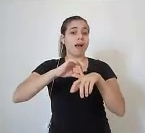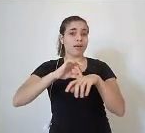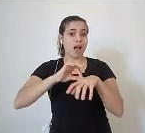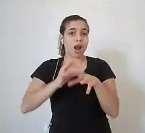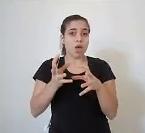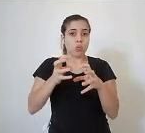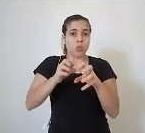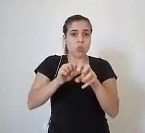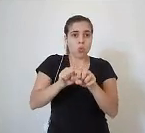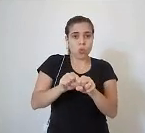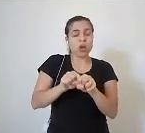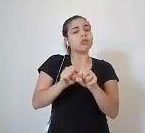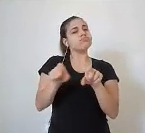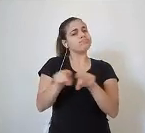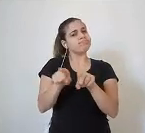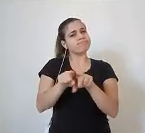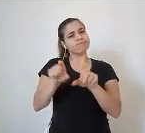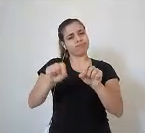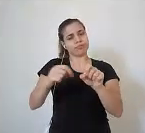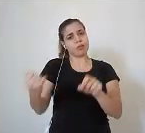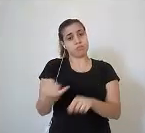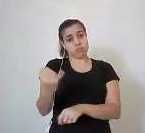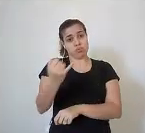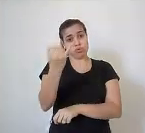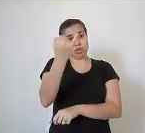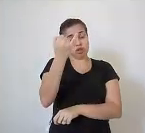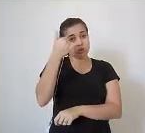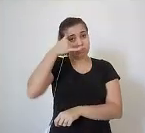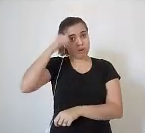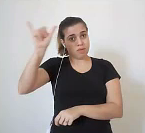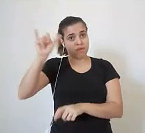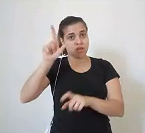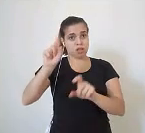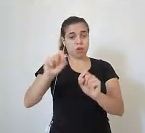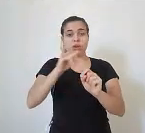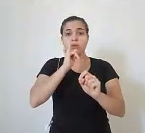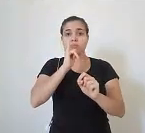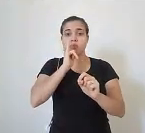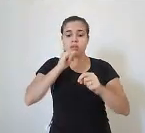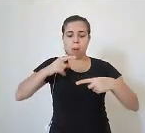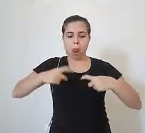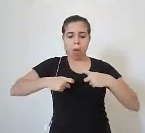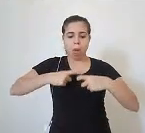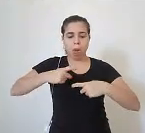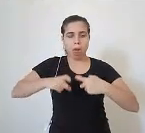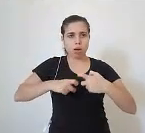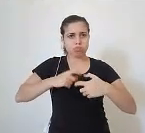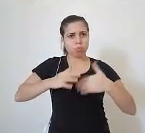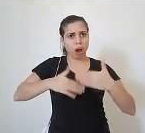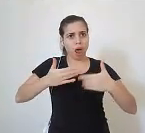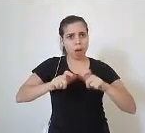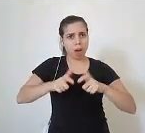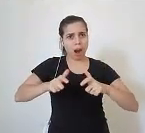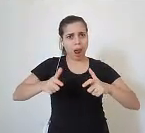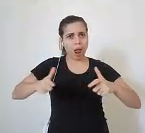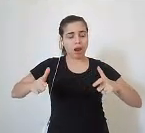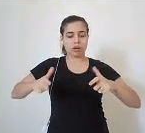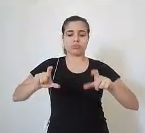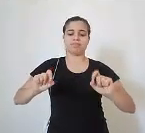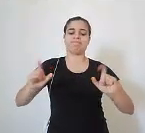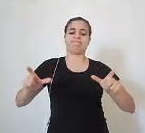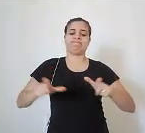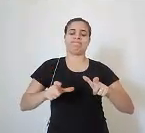estar presentes, né? Se localizar aí nos ecossistemas no segundo, terceiro, quarto, quinto